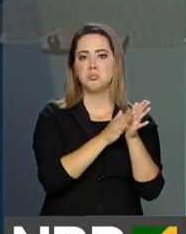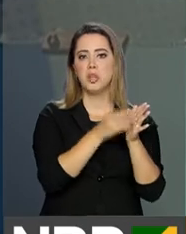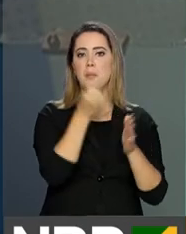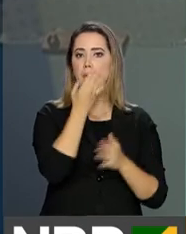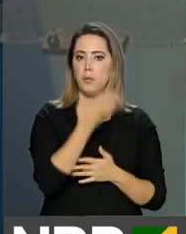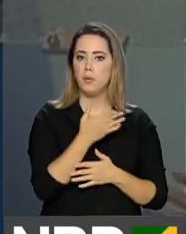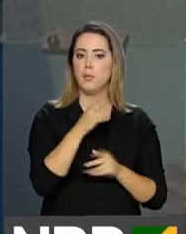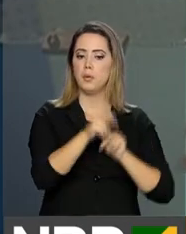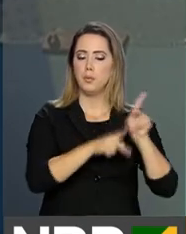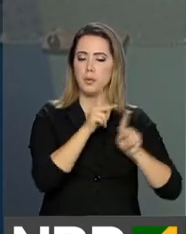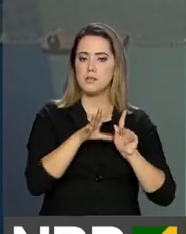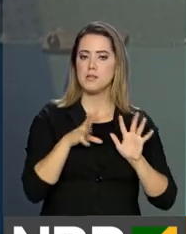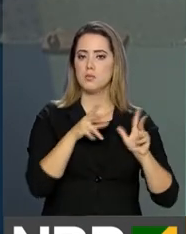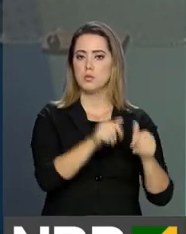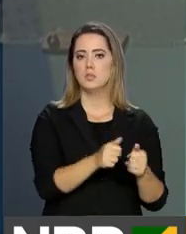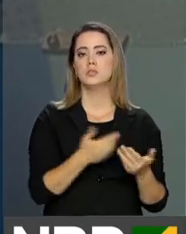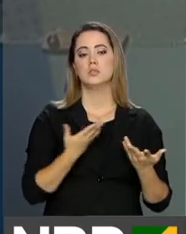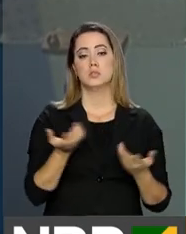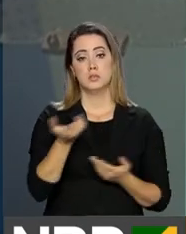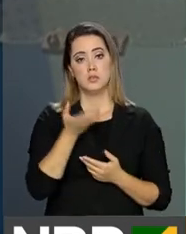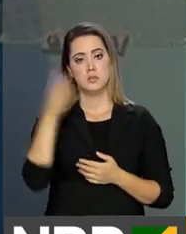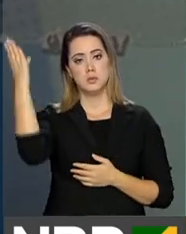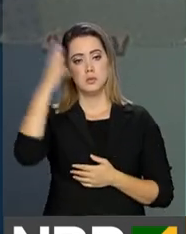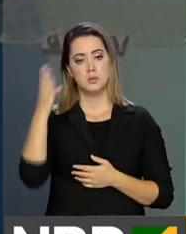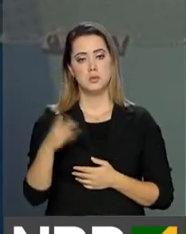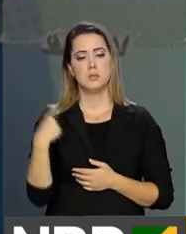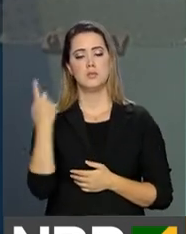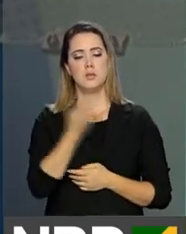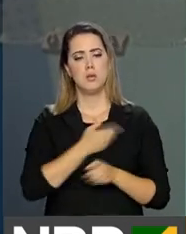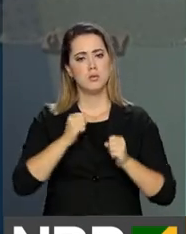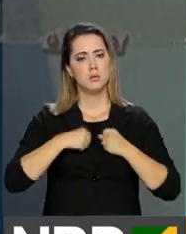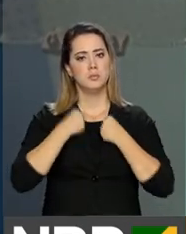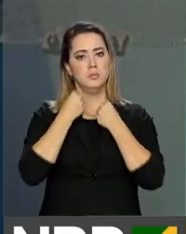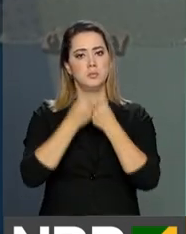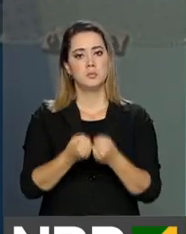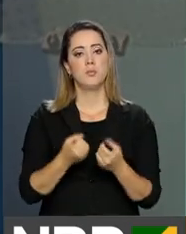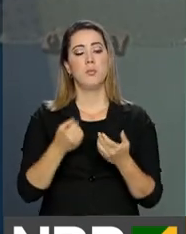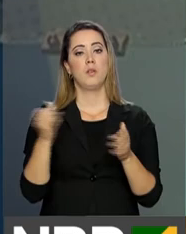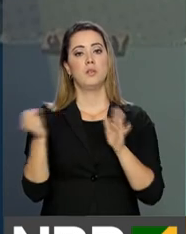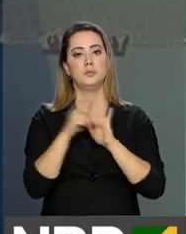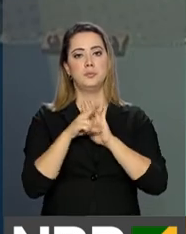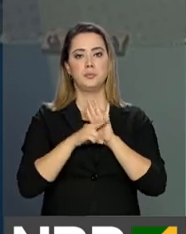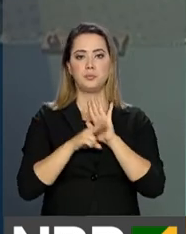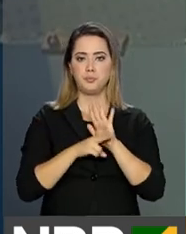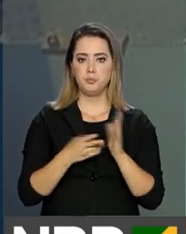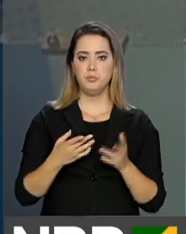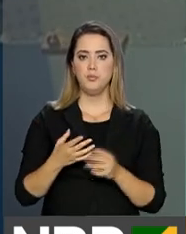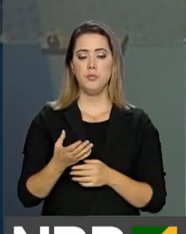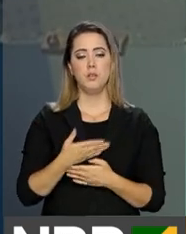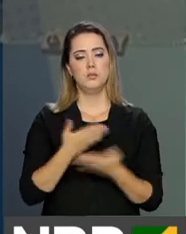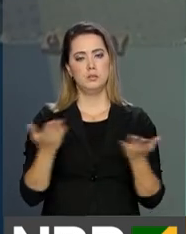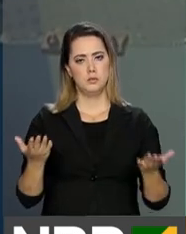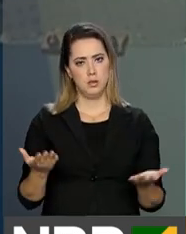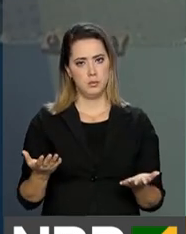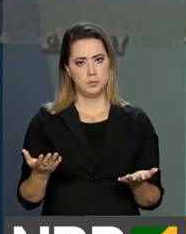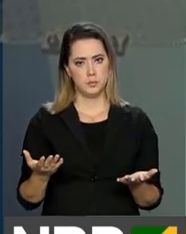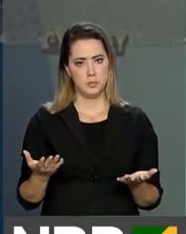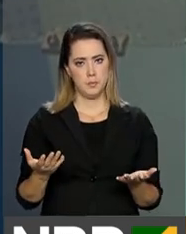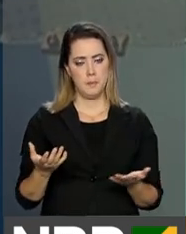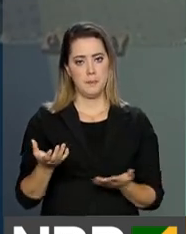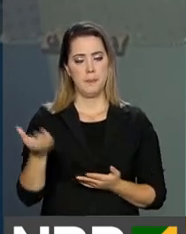É isso que nós queremos para o Brasil. Por isso estamos empenhados nas reformas. Mas, particularmente, eu quero dizer,